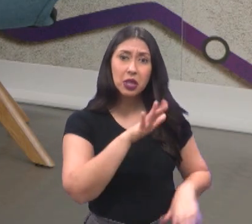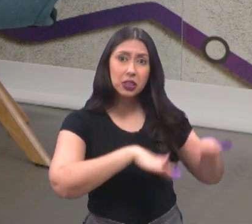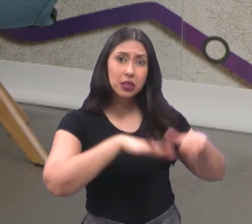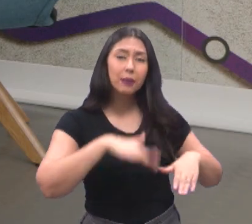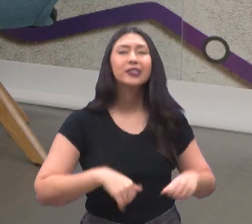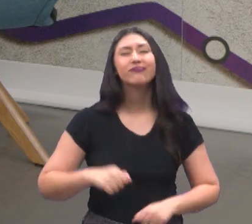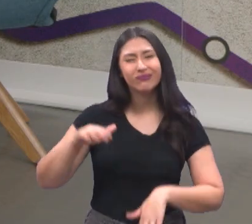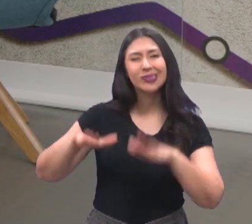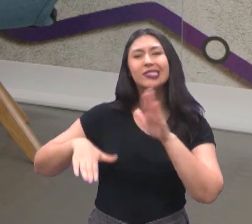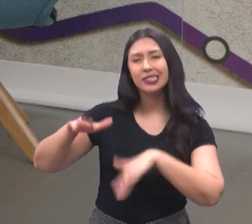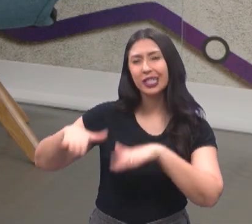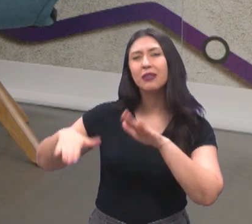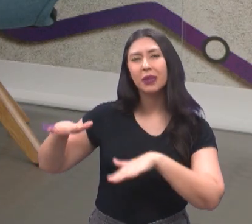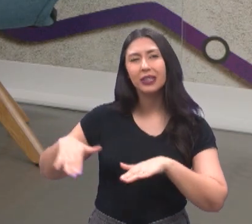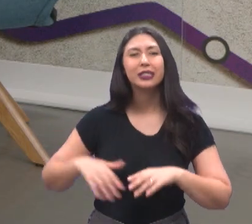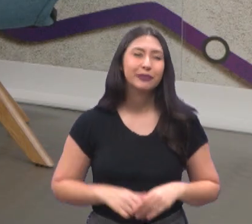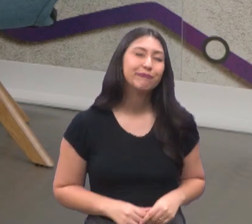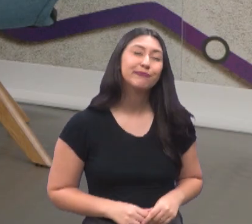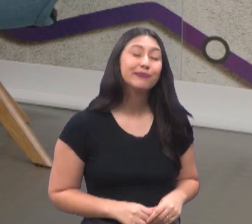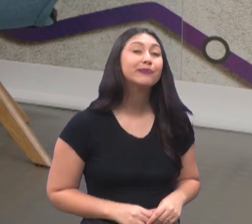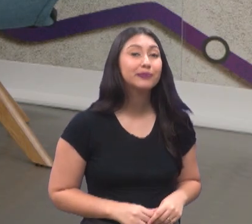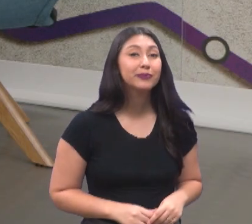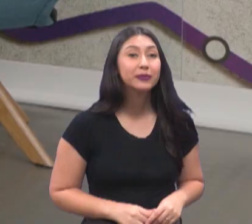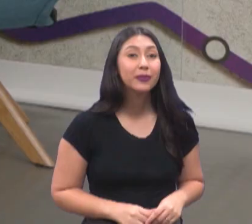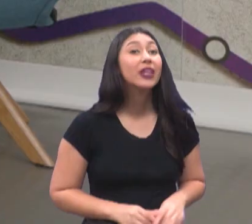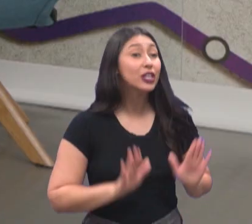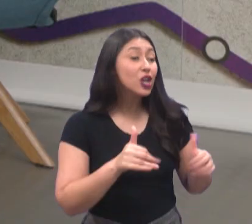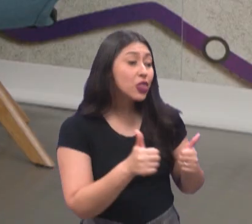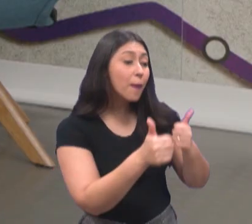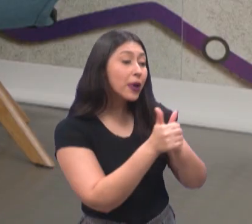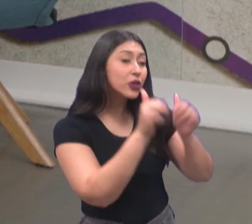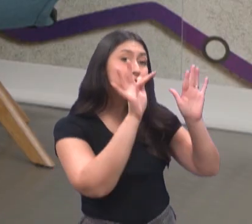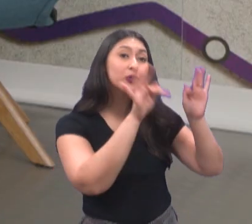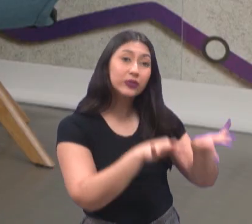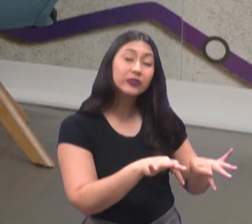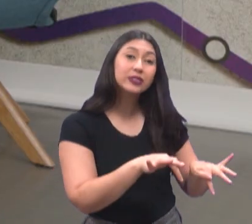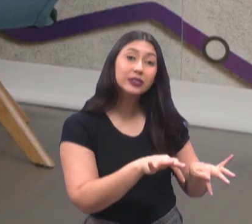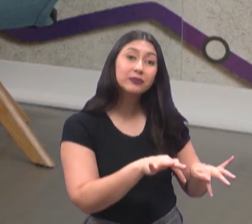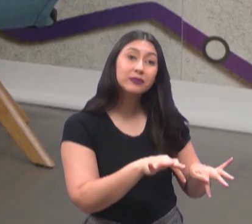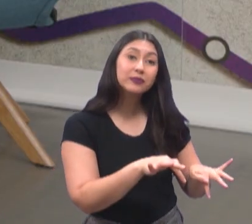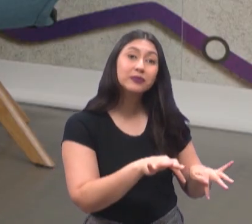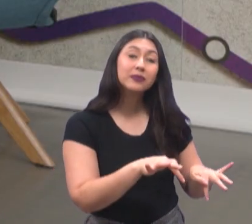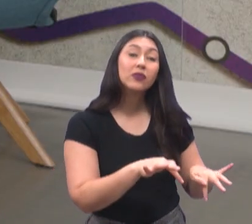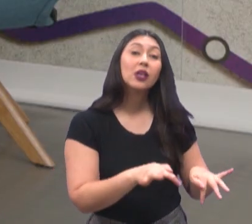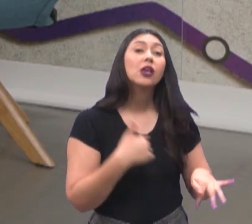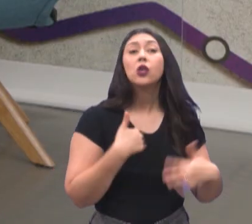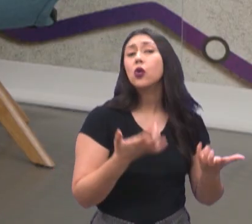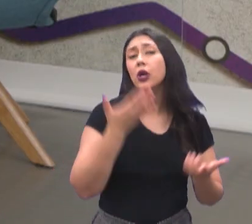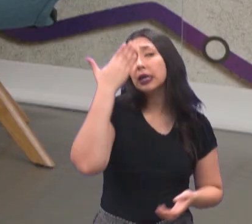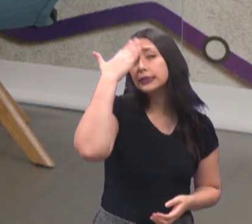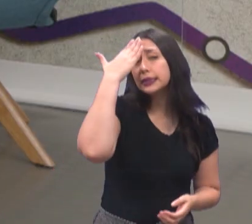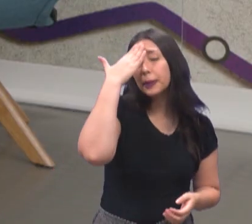público, também do né? público dela. É isso. E a gente já está chegando no final aqui do programa, Verônica, eu queria saber um